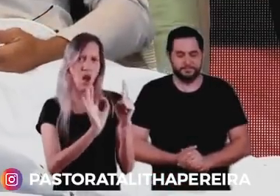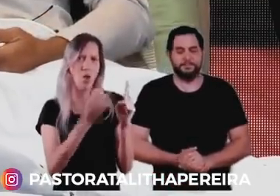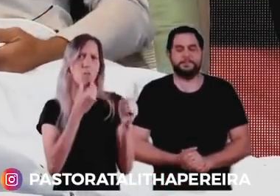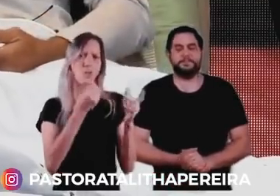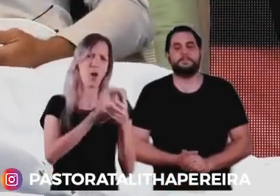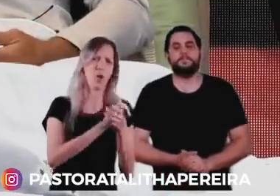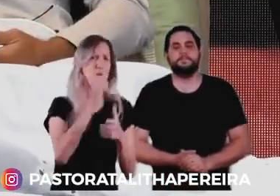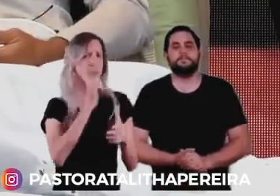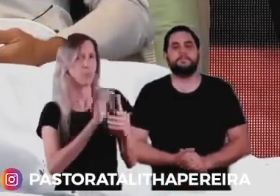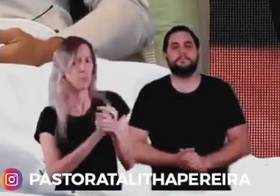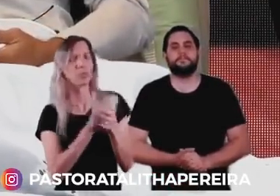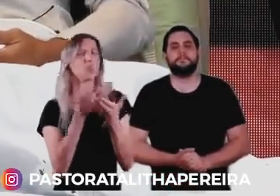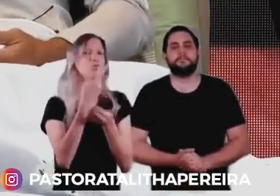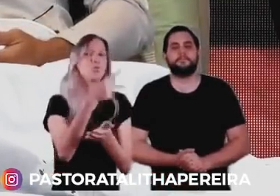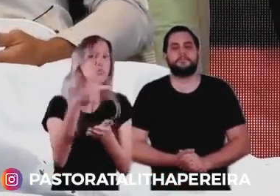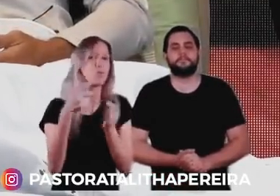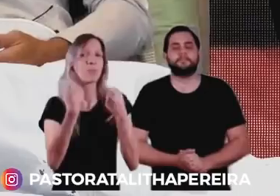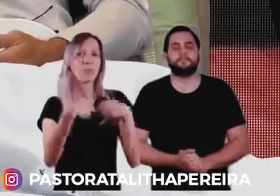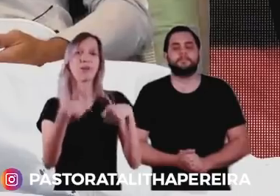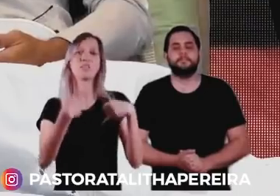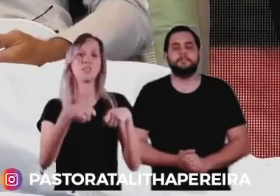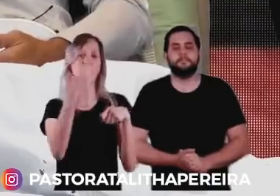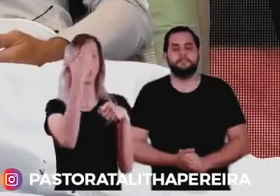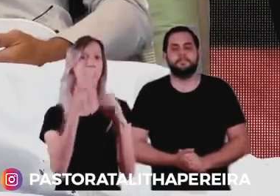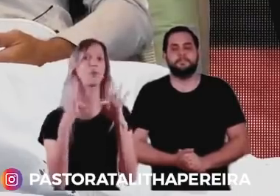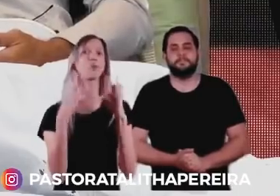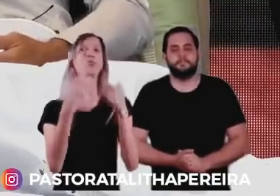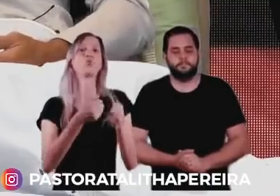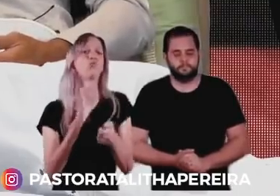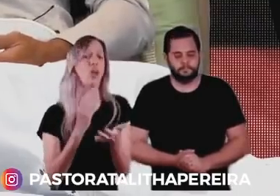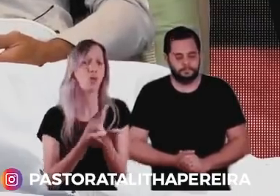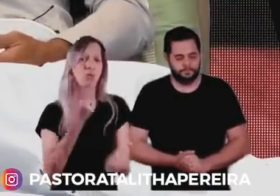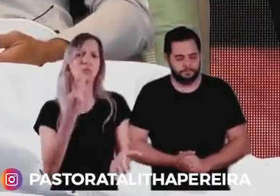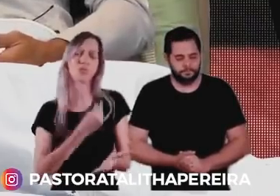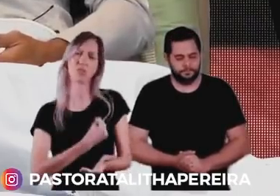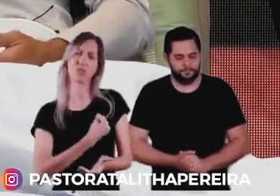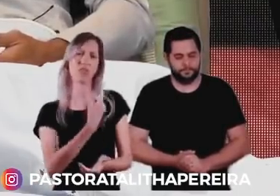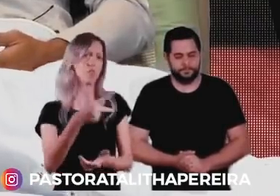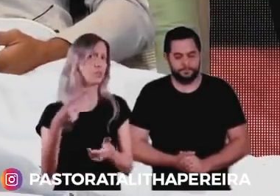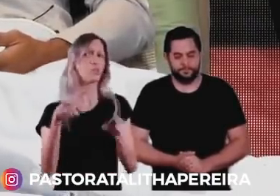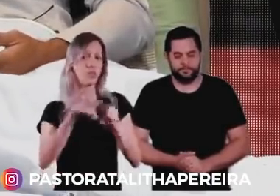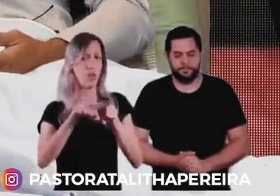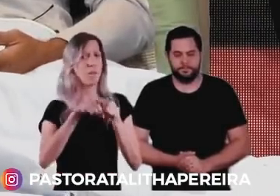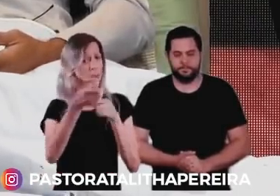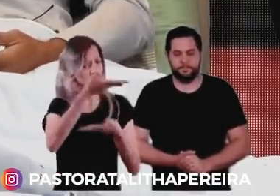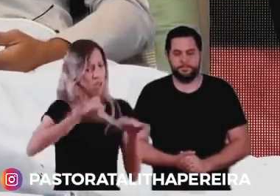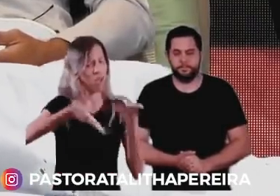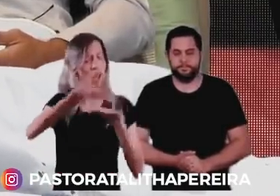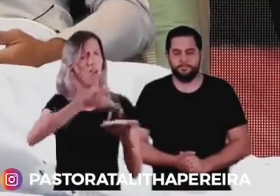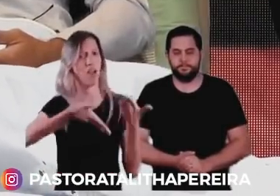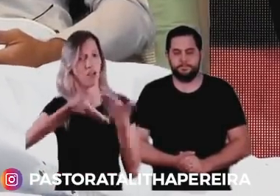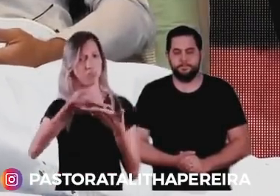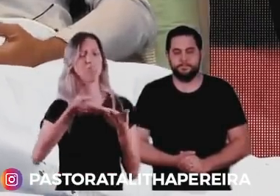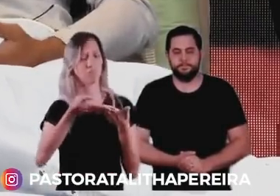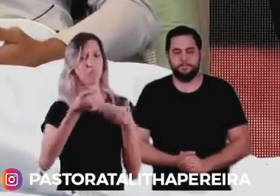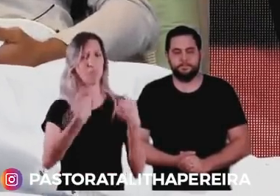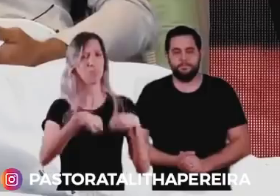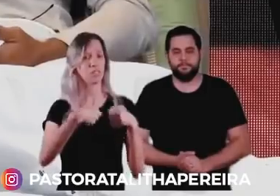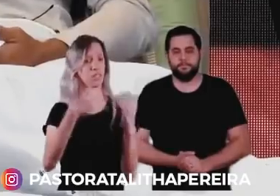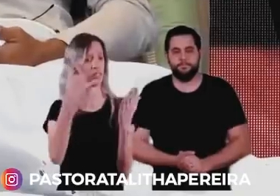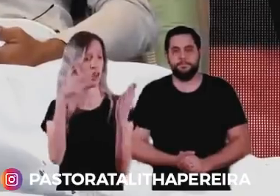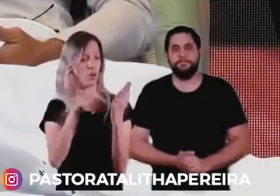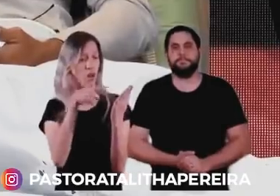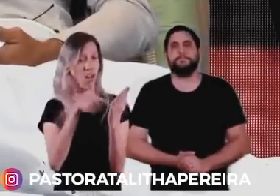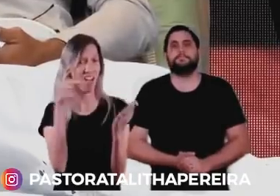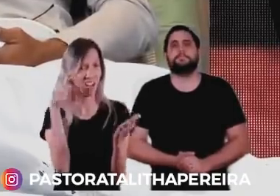companheira, precisa realmente saber de tudo o que acontece com você e você saber de tudo o que acontece com ele. E o celular,